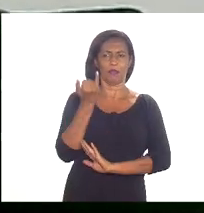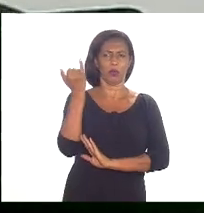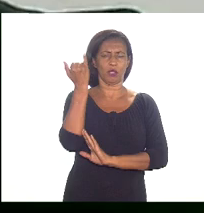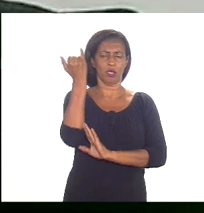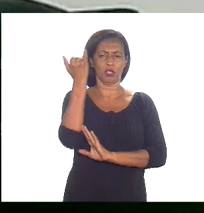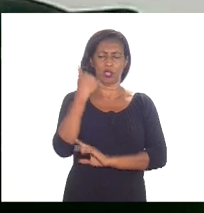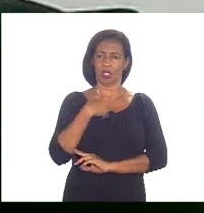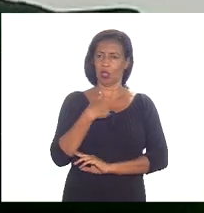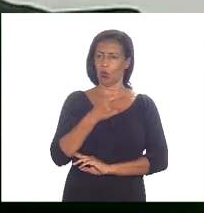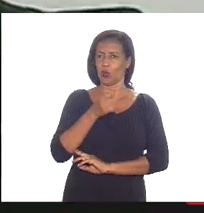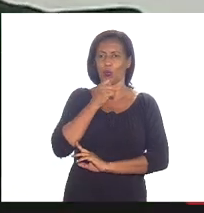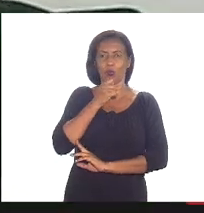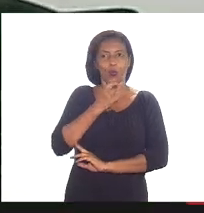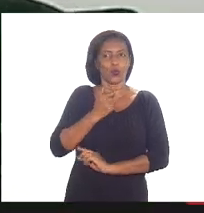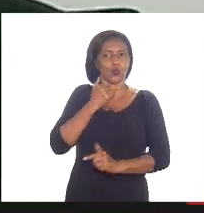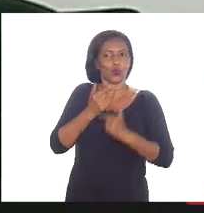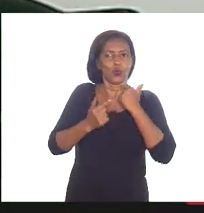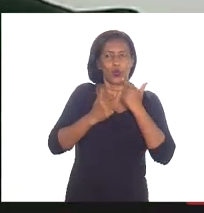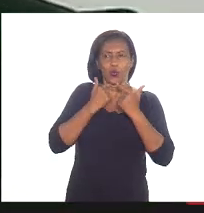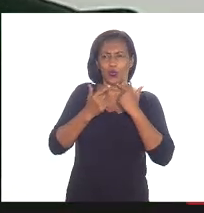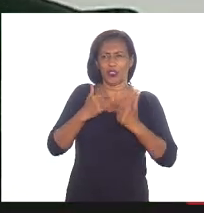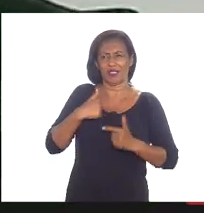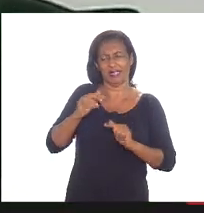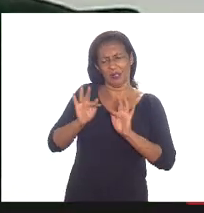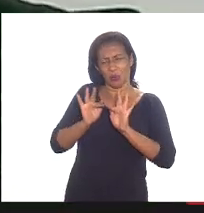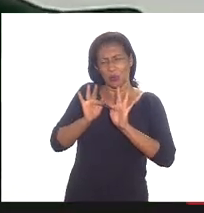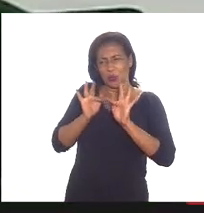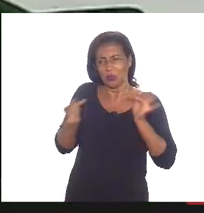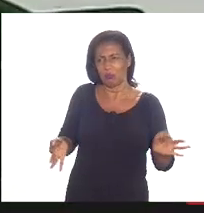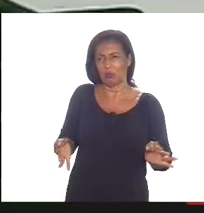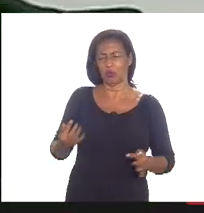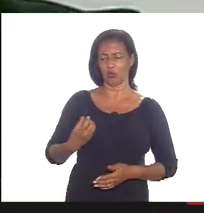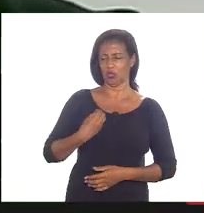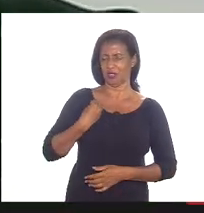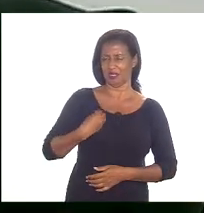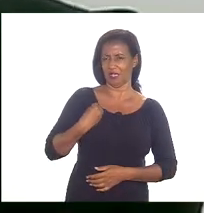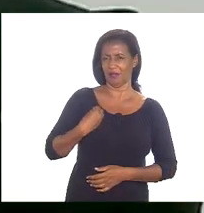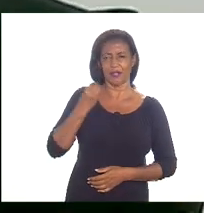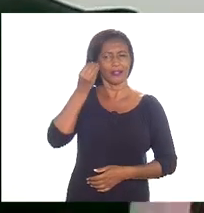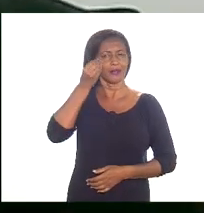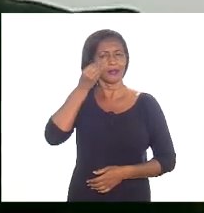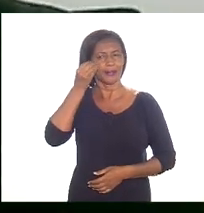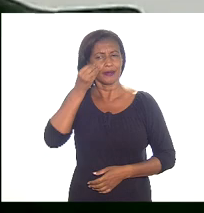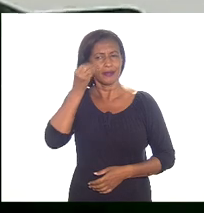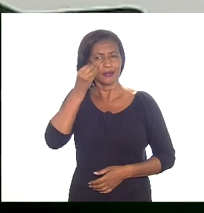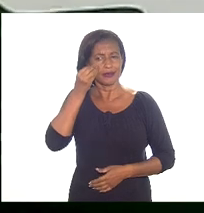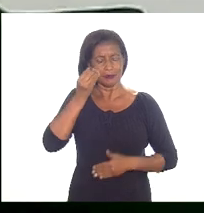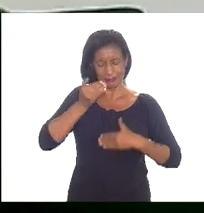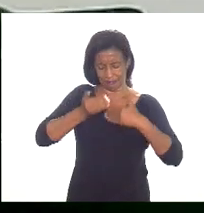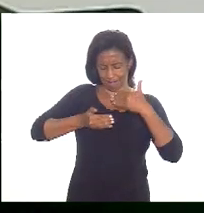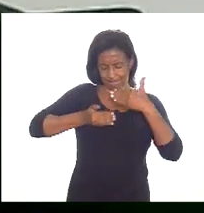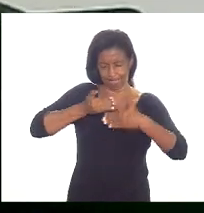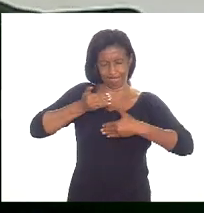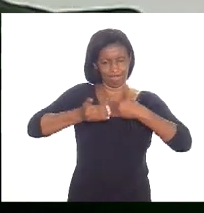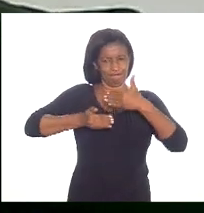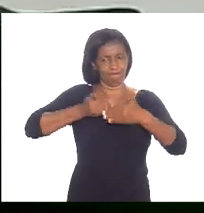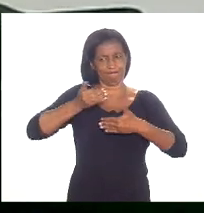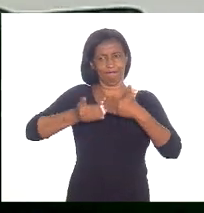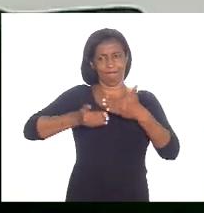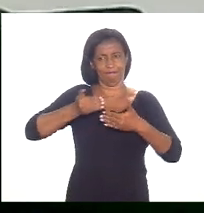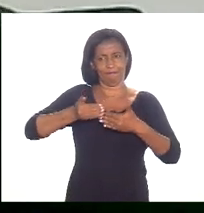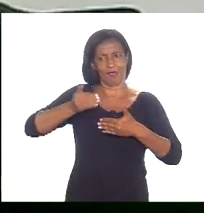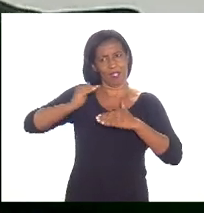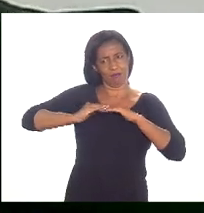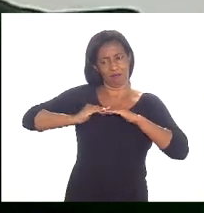dúvida, tem experiência, tem humildade, tem vida que precede a sua